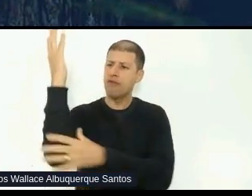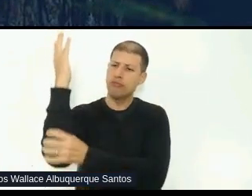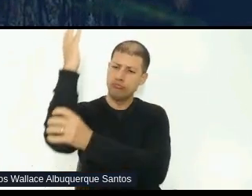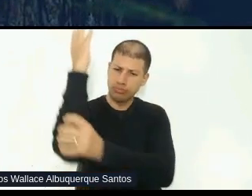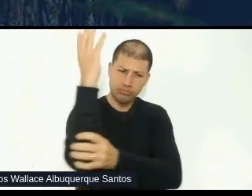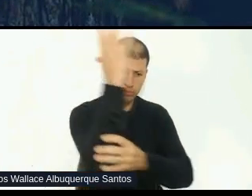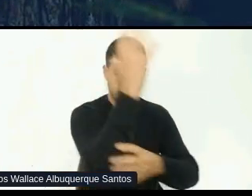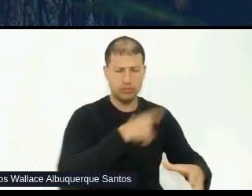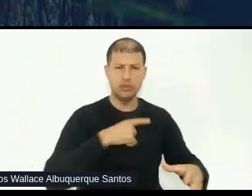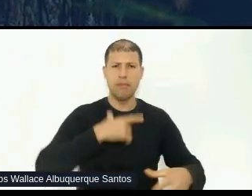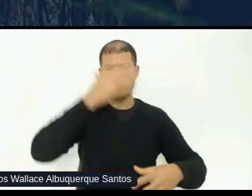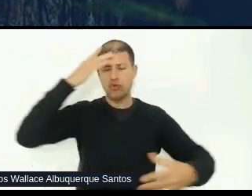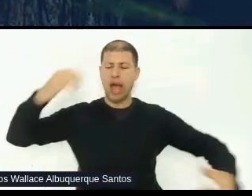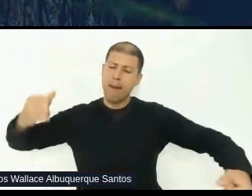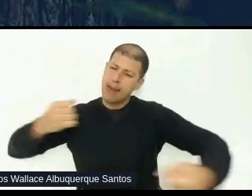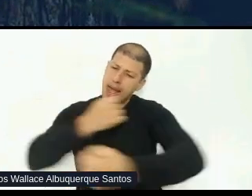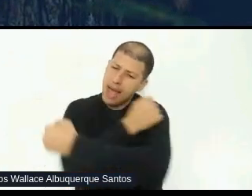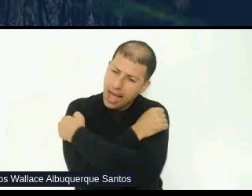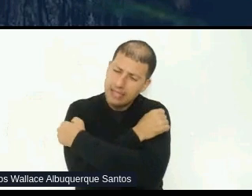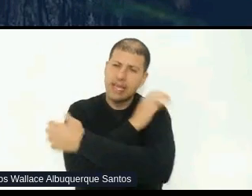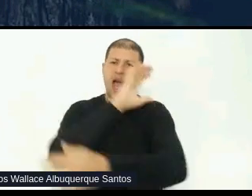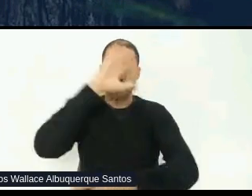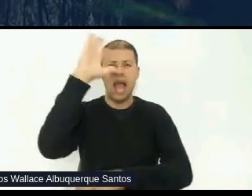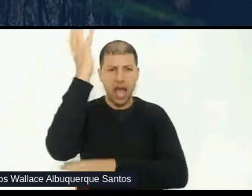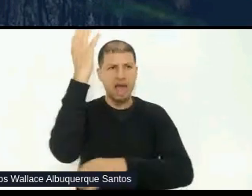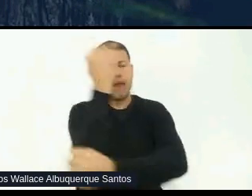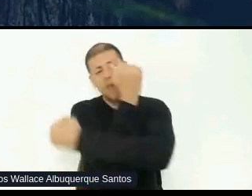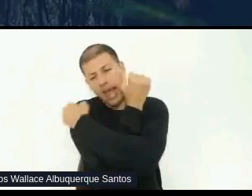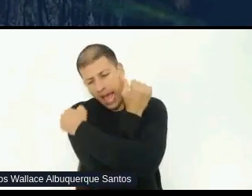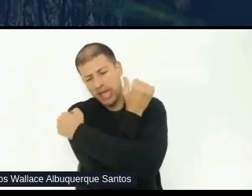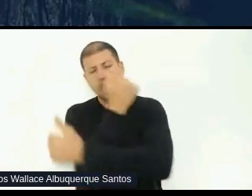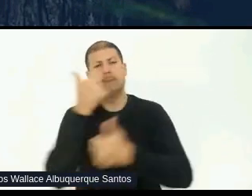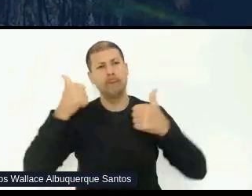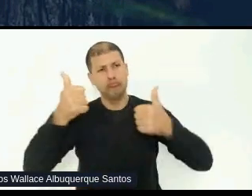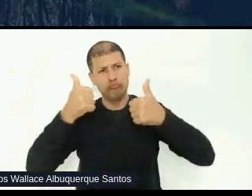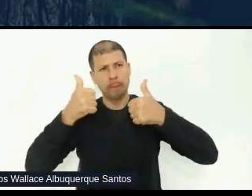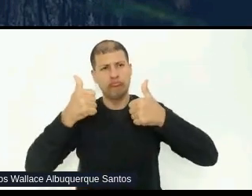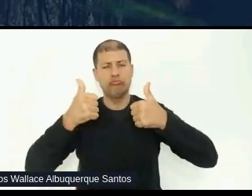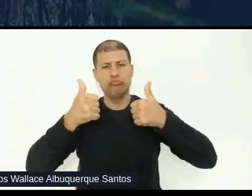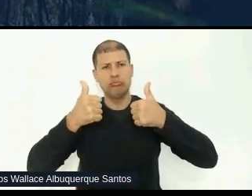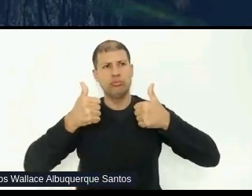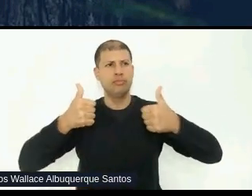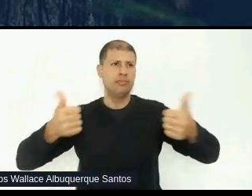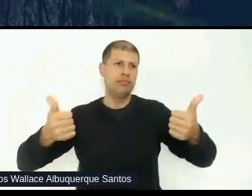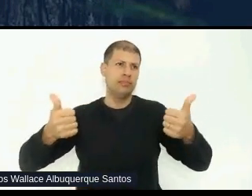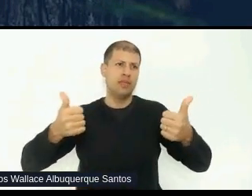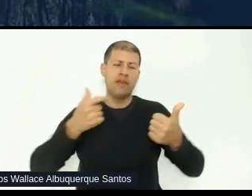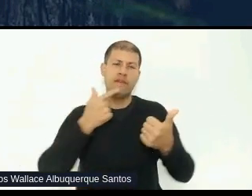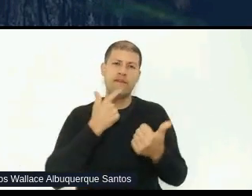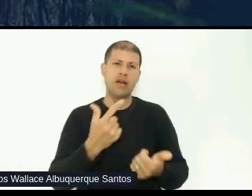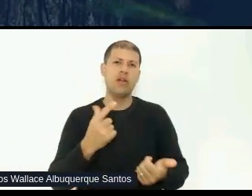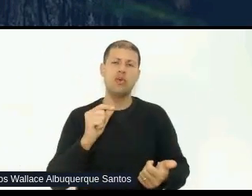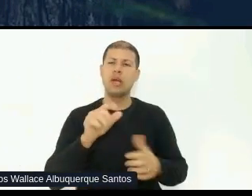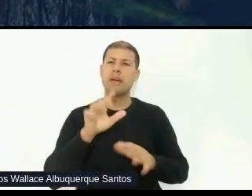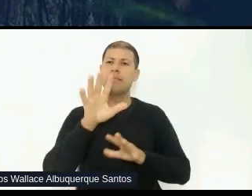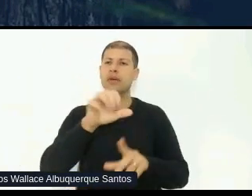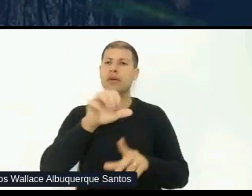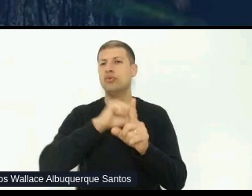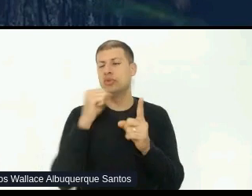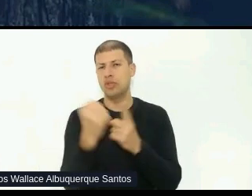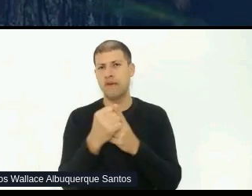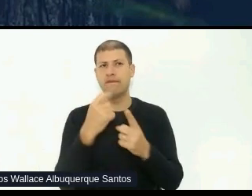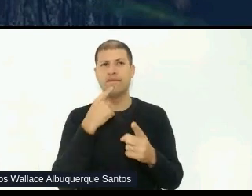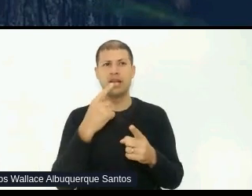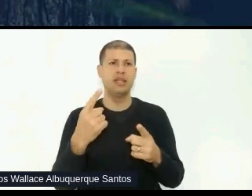né? Aqui eu estou com uma imagem exatamente assim, uma pessoa abraçando a árvore. Então, pessoal, na verdade, quando a gente fala de impacto social, a gente não está